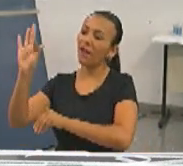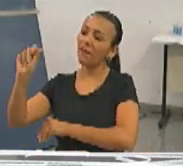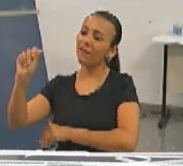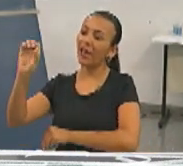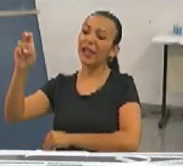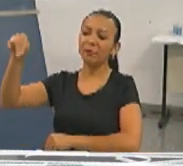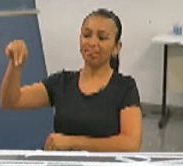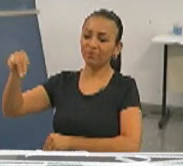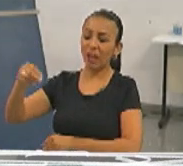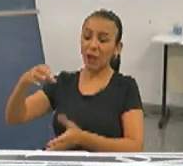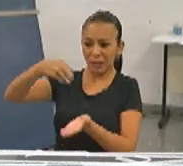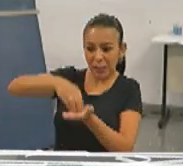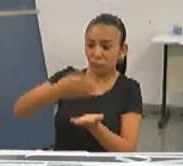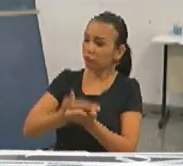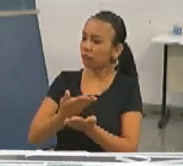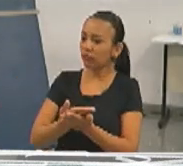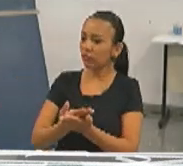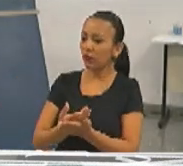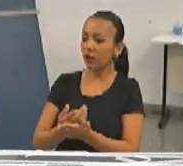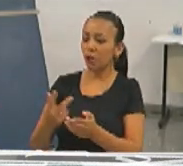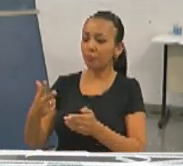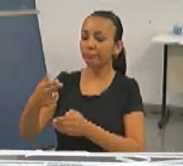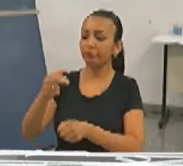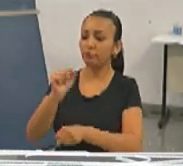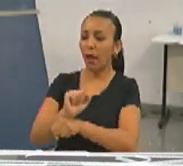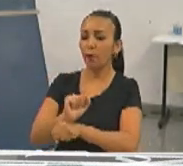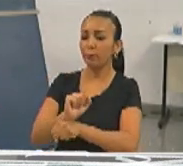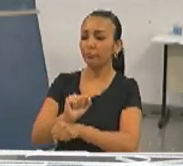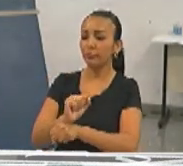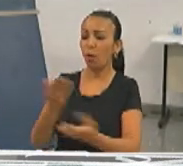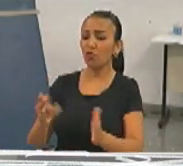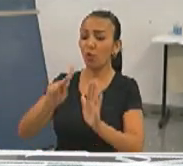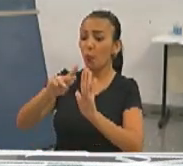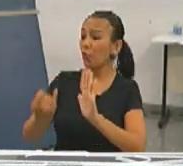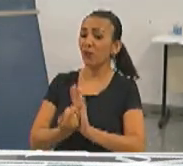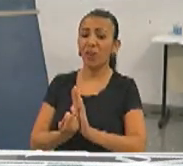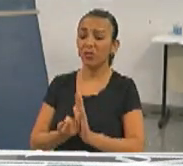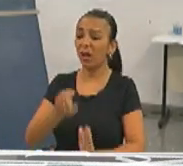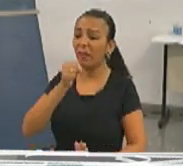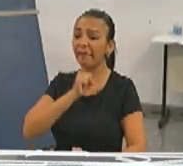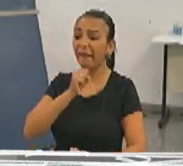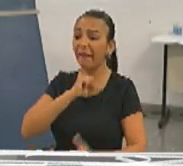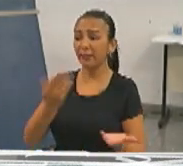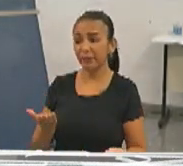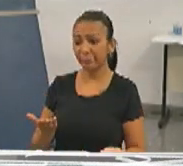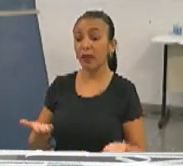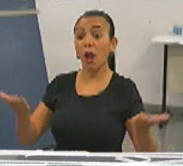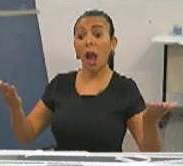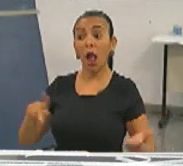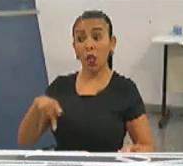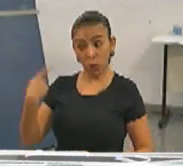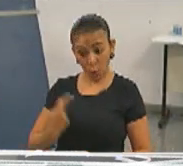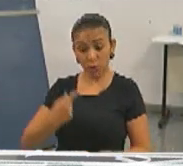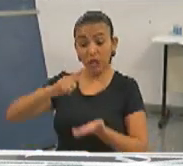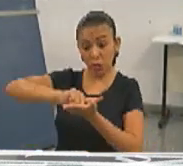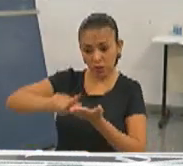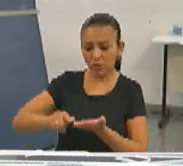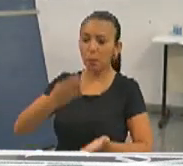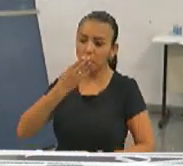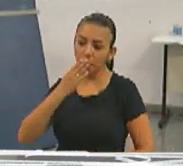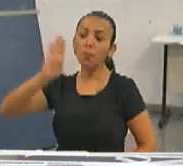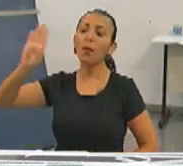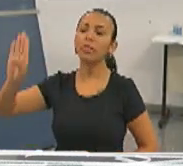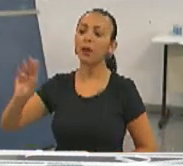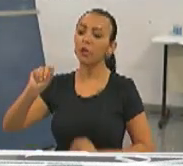não deu continuidade. Hoje, aquele projeto já não é mais atual. Então, na nossa gestão, nós nos comprometemos